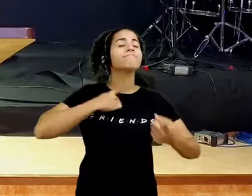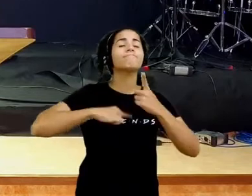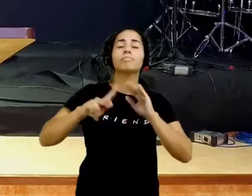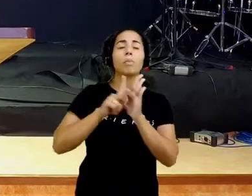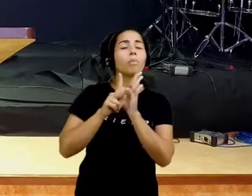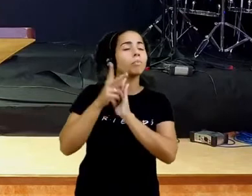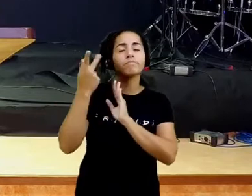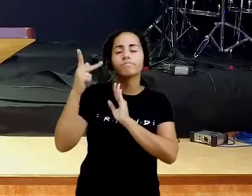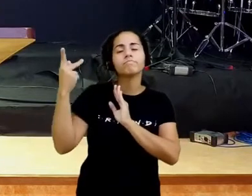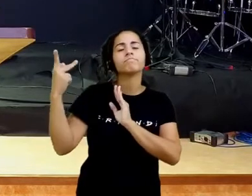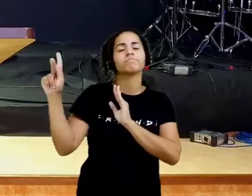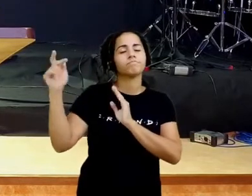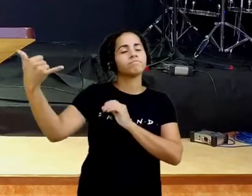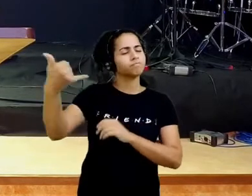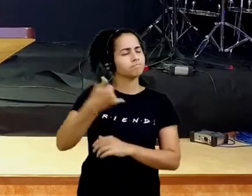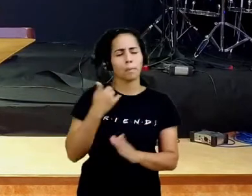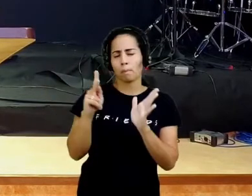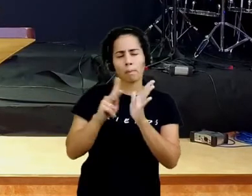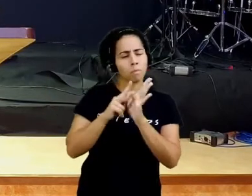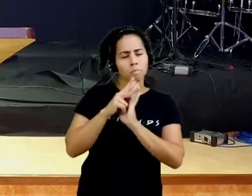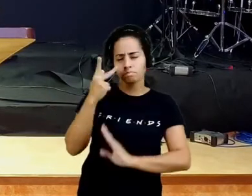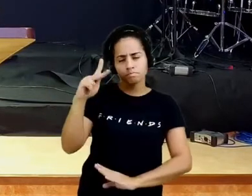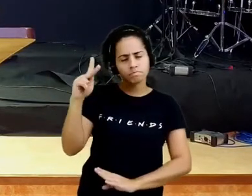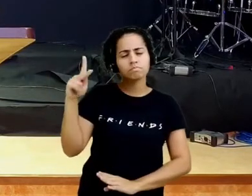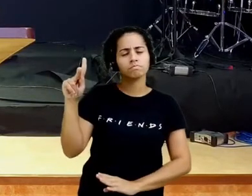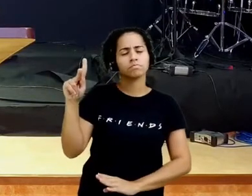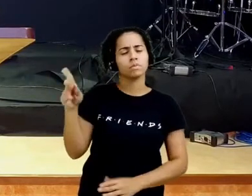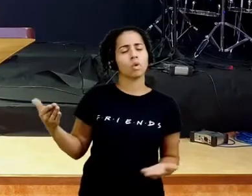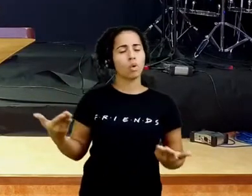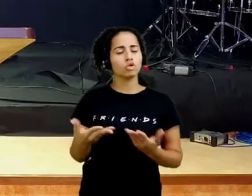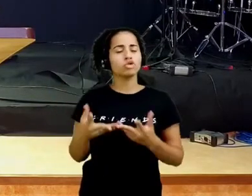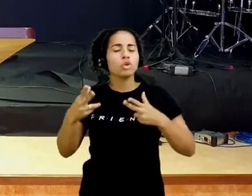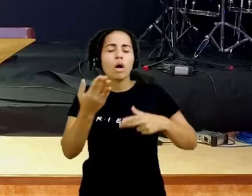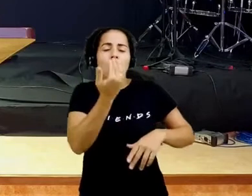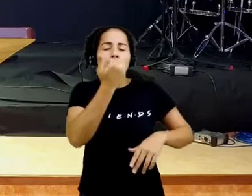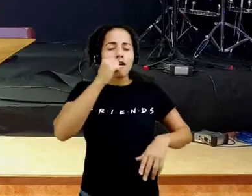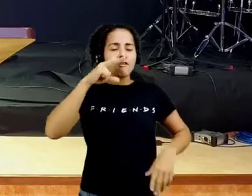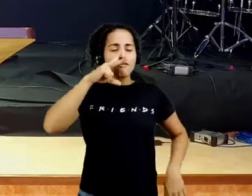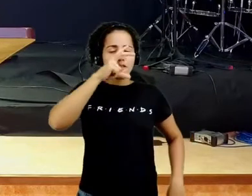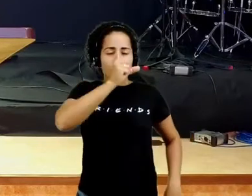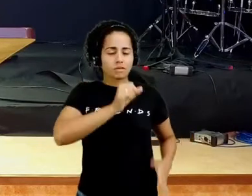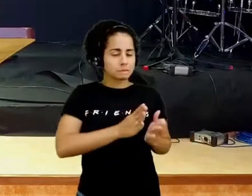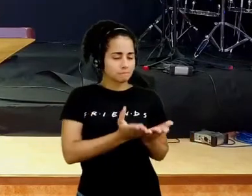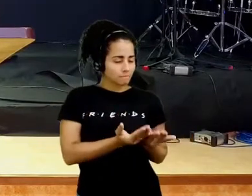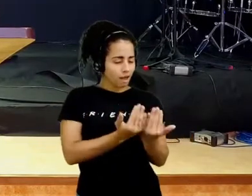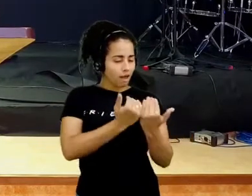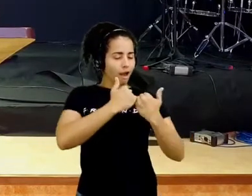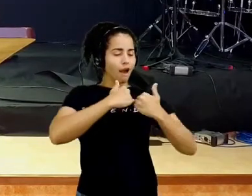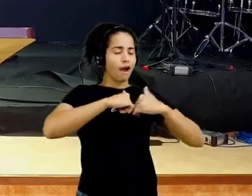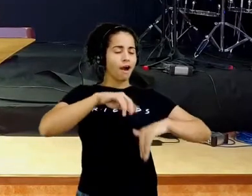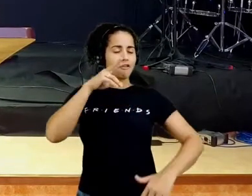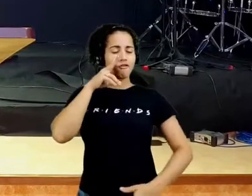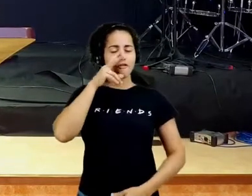quer e tem a nos falar para o alimento da nossa alma.